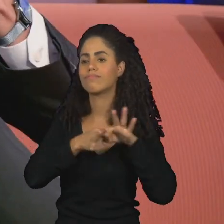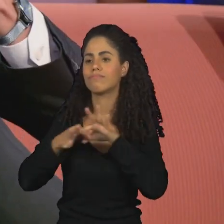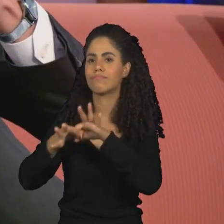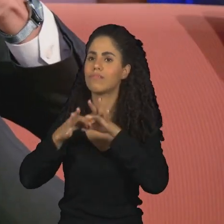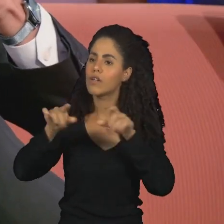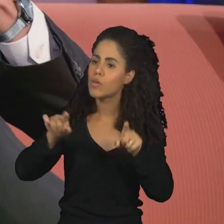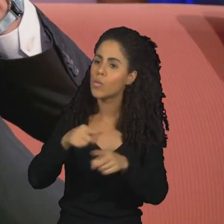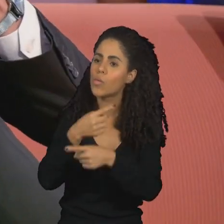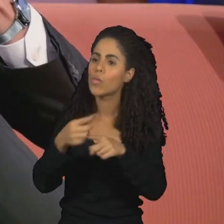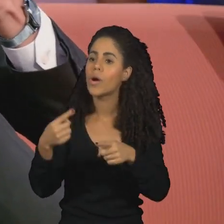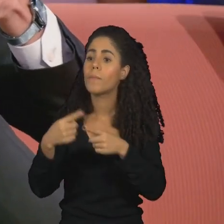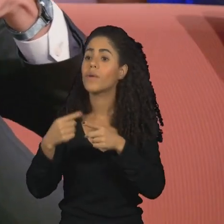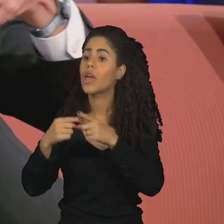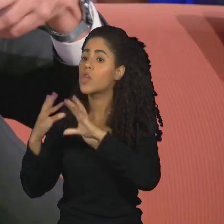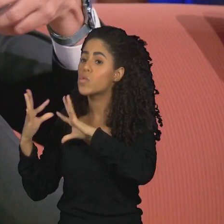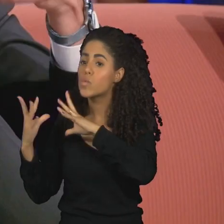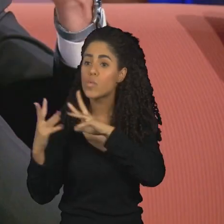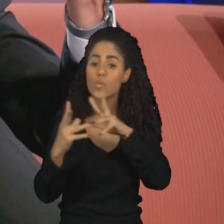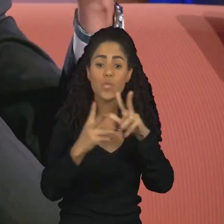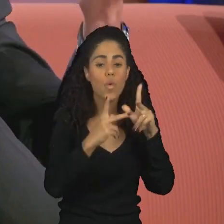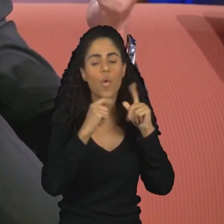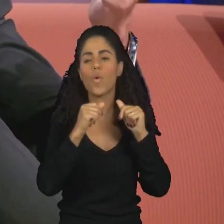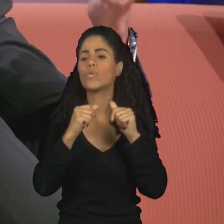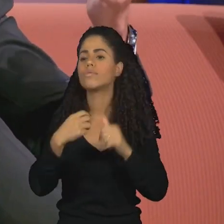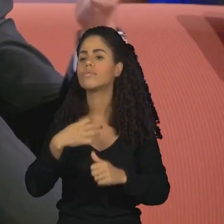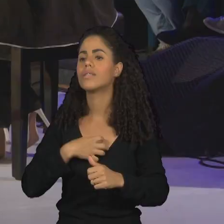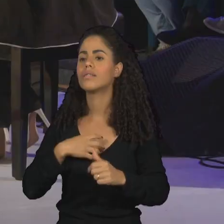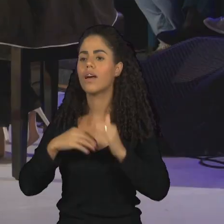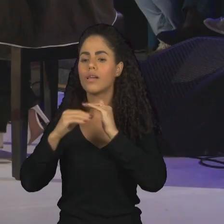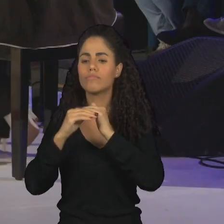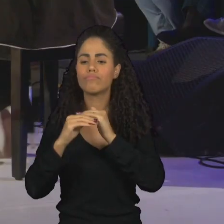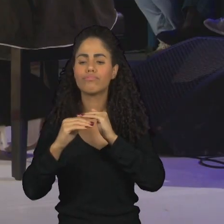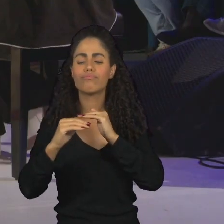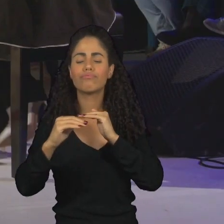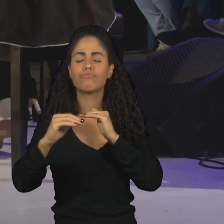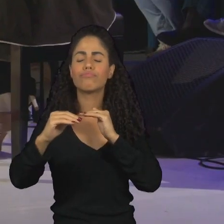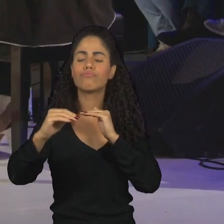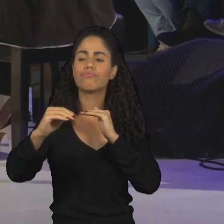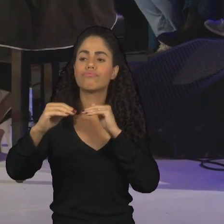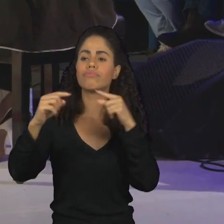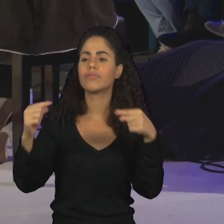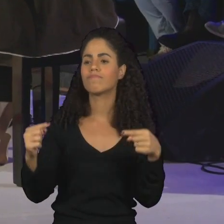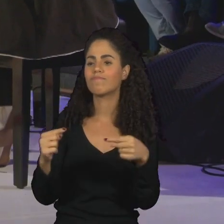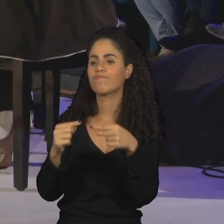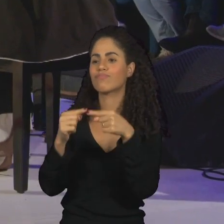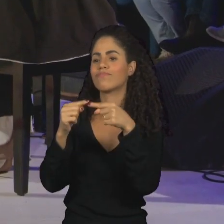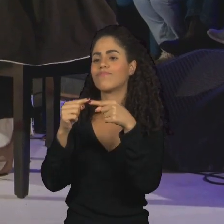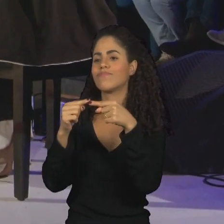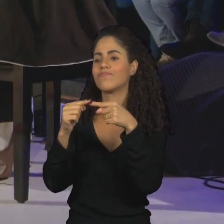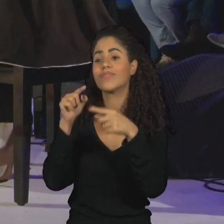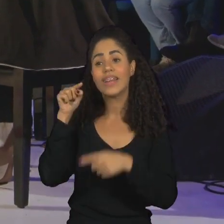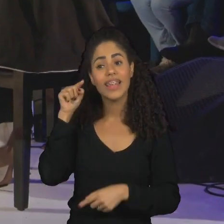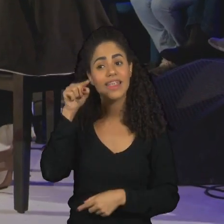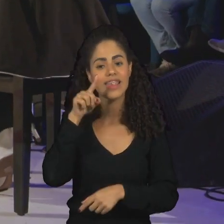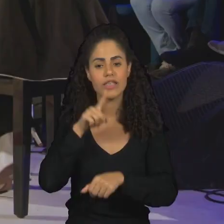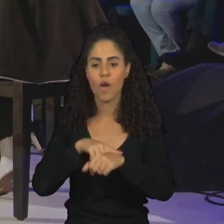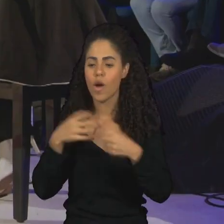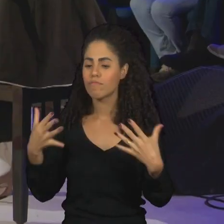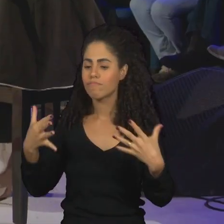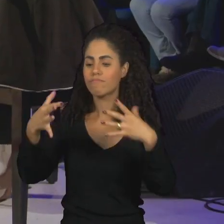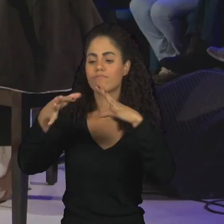Porque todos um pouco renunciam do seu tom para entrar em um só. E nesse momento de unidade é